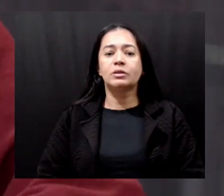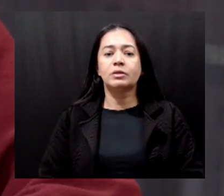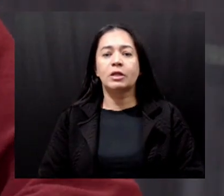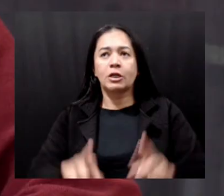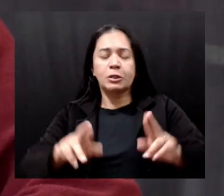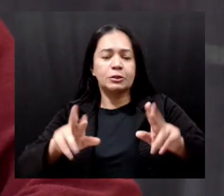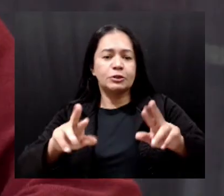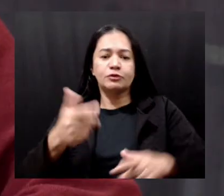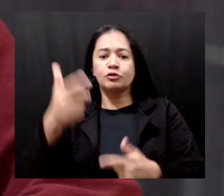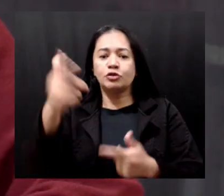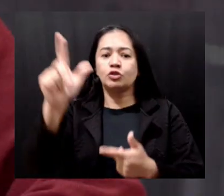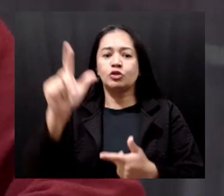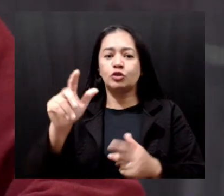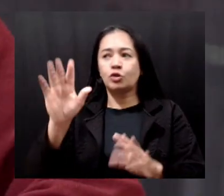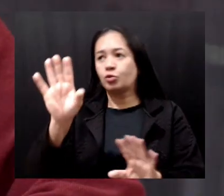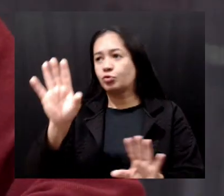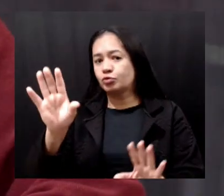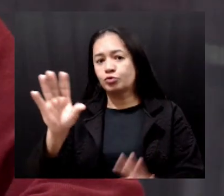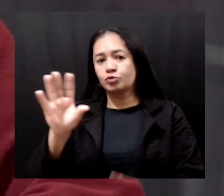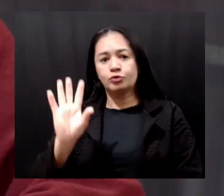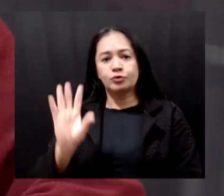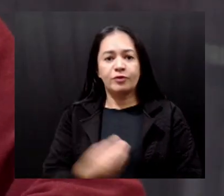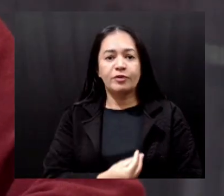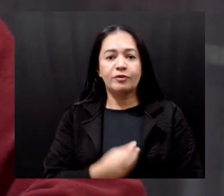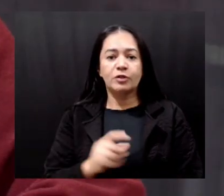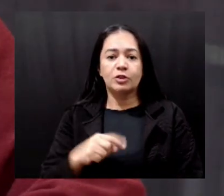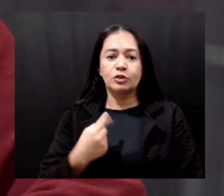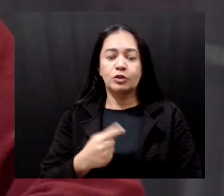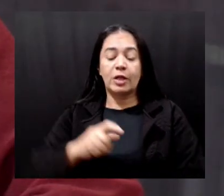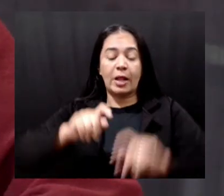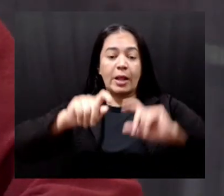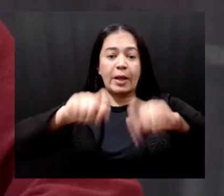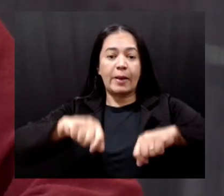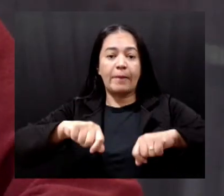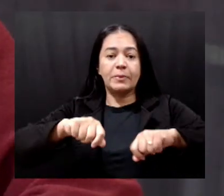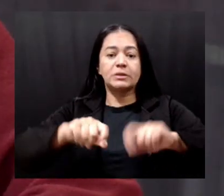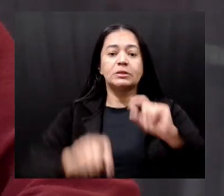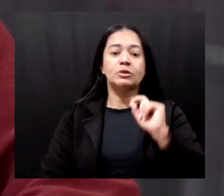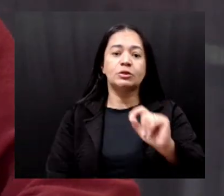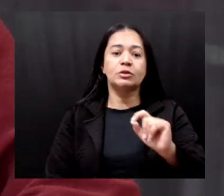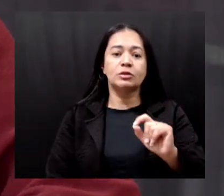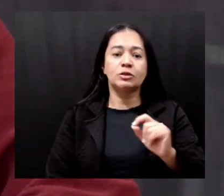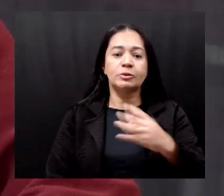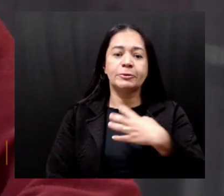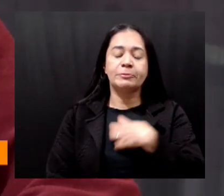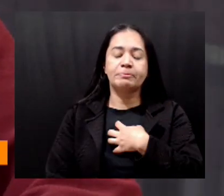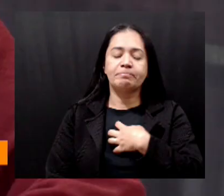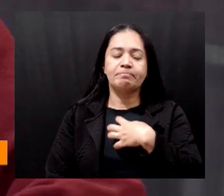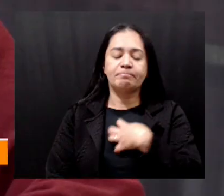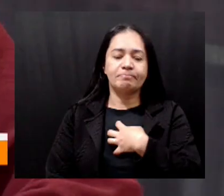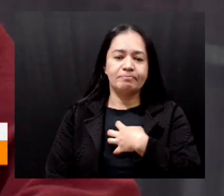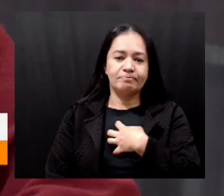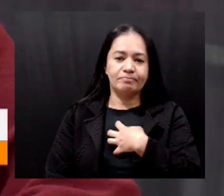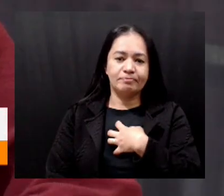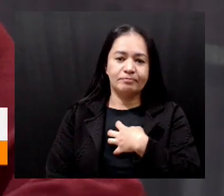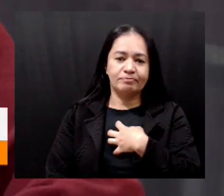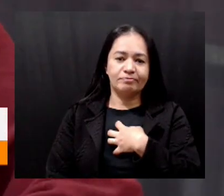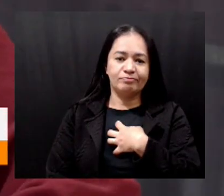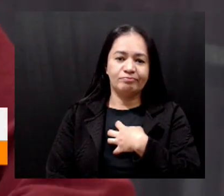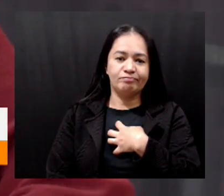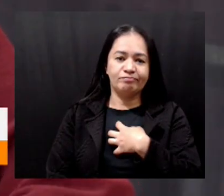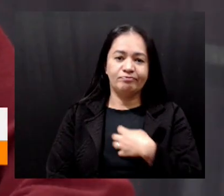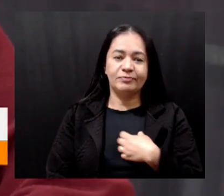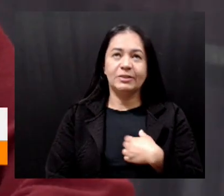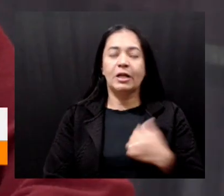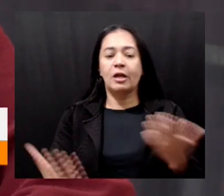ser, né, nós temos uma capacidade muito grande de sentir, né, em tempos de